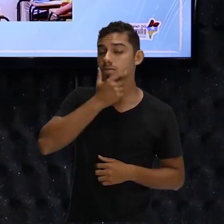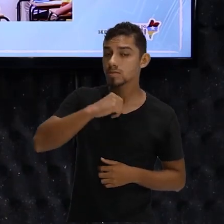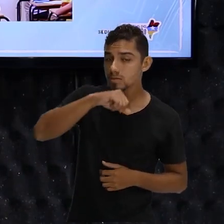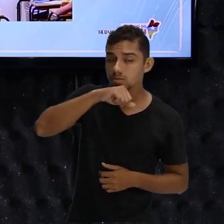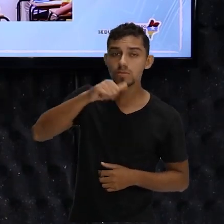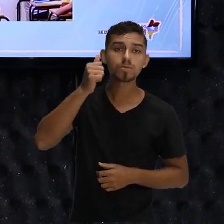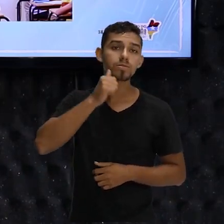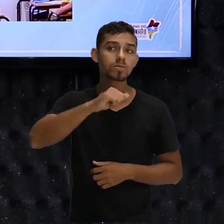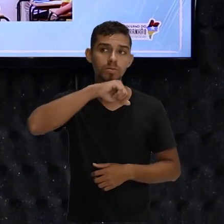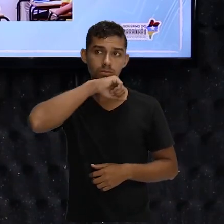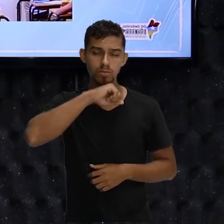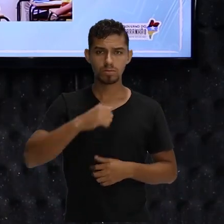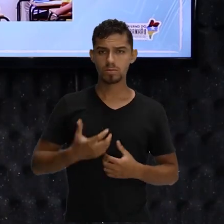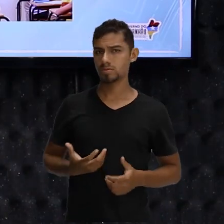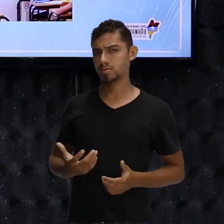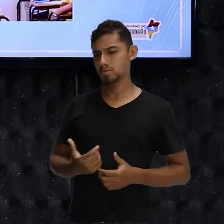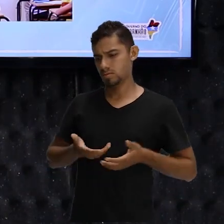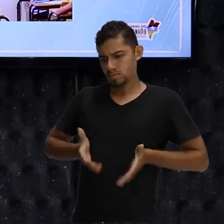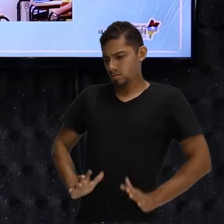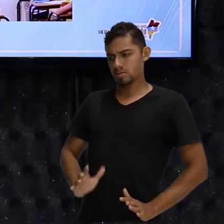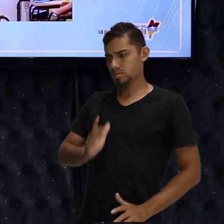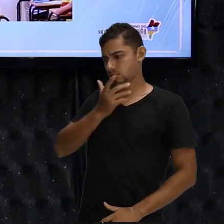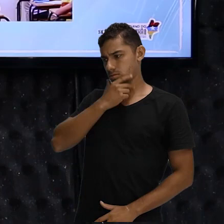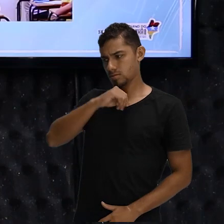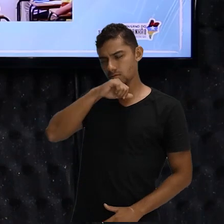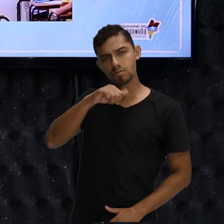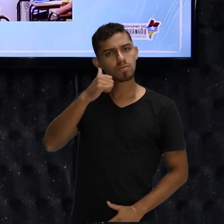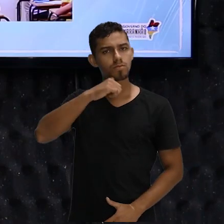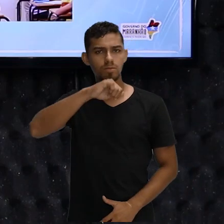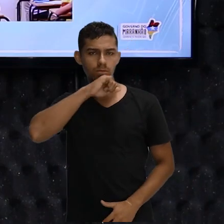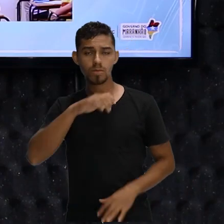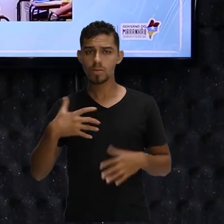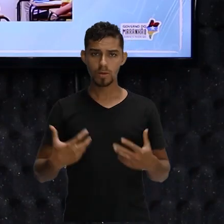e mãe. Ninguém nasceu pai ou mãe, a pessoa se tornou